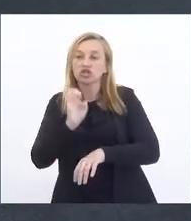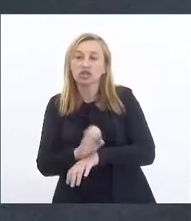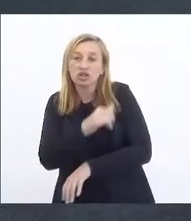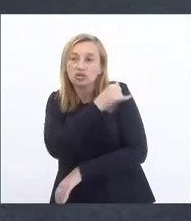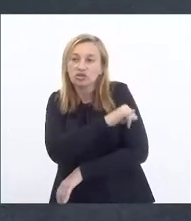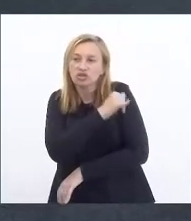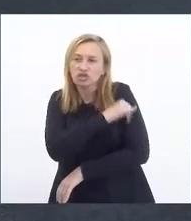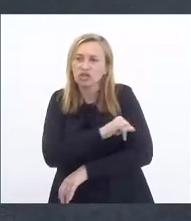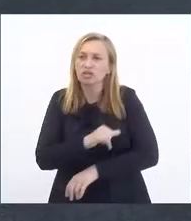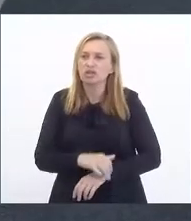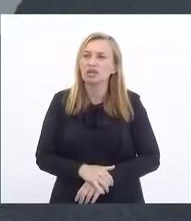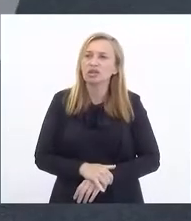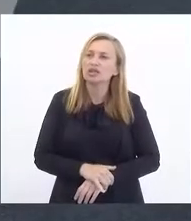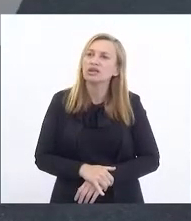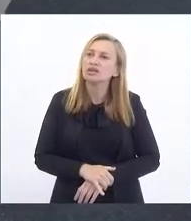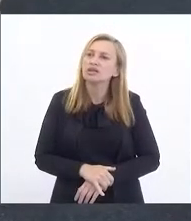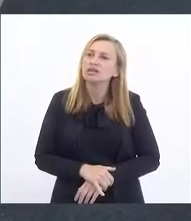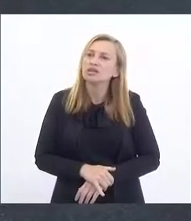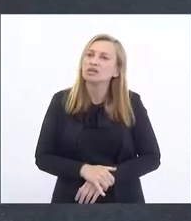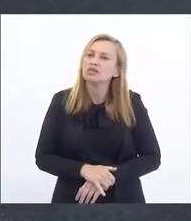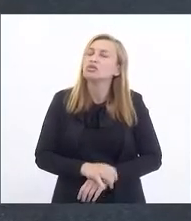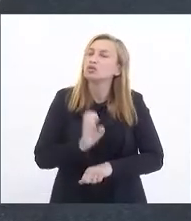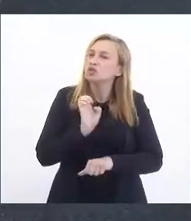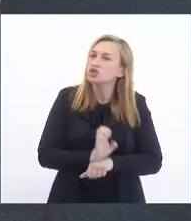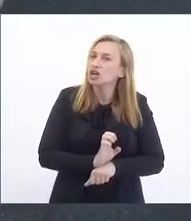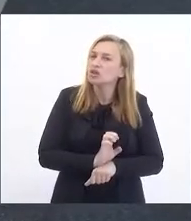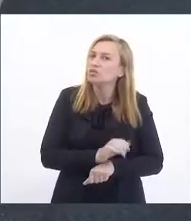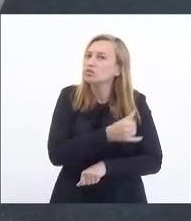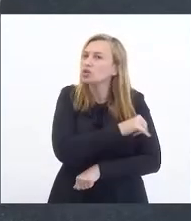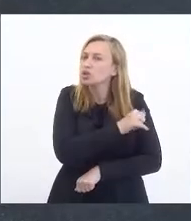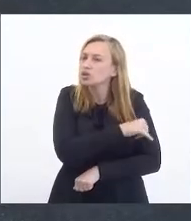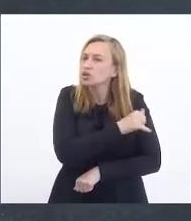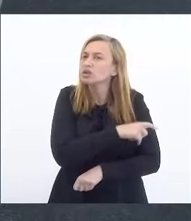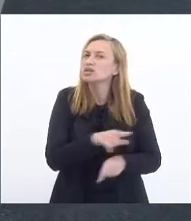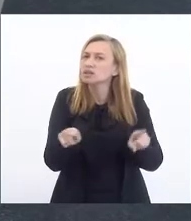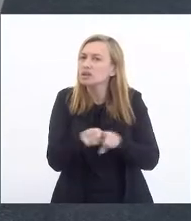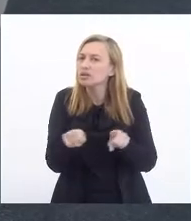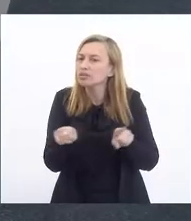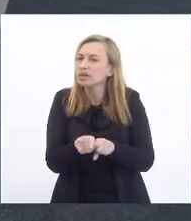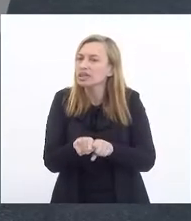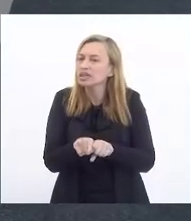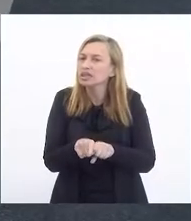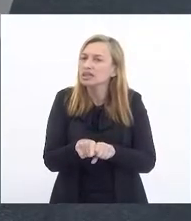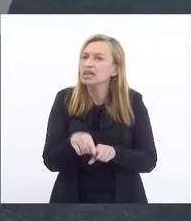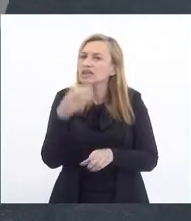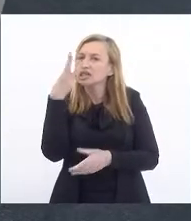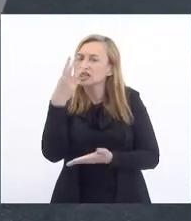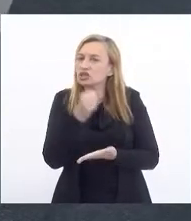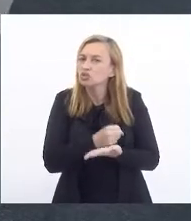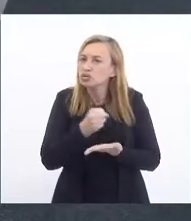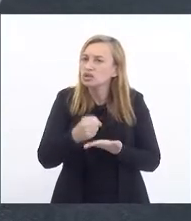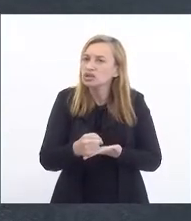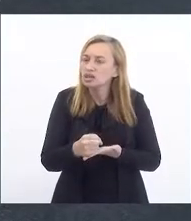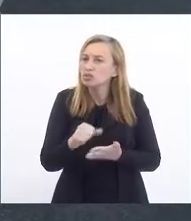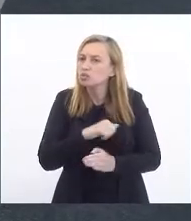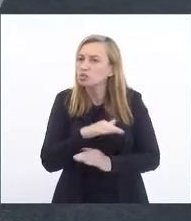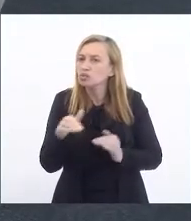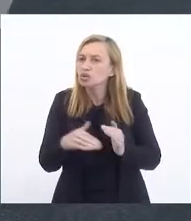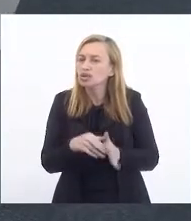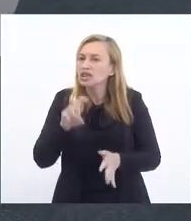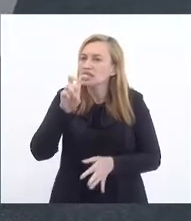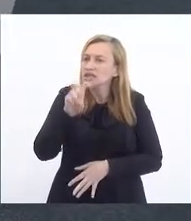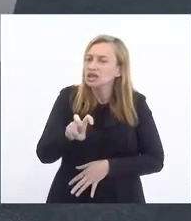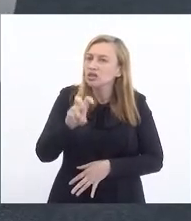de Janeiro o estado do Rio de Janeiro também fez três contratos num total de